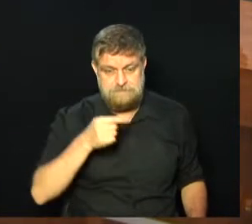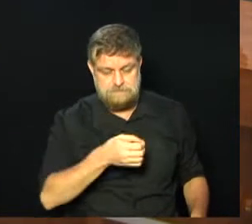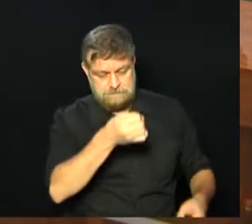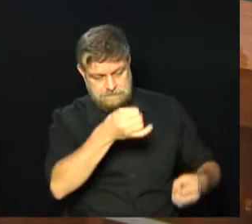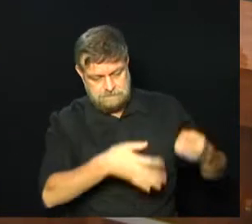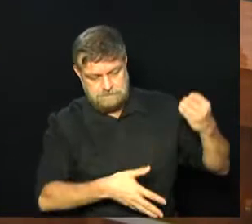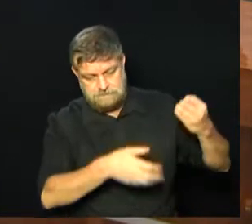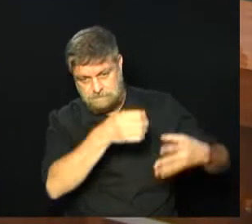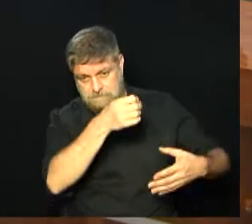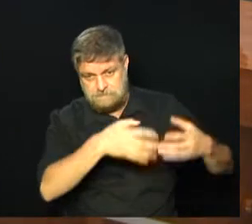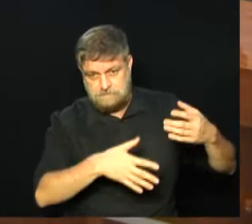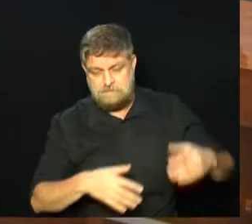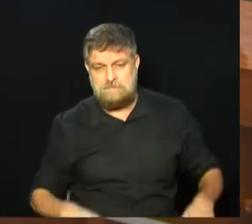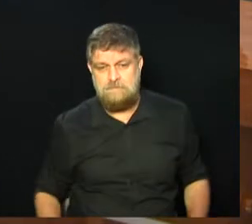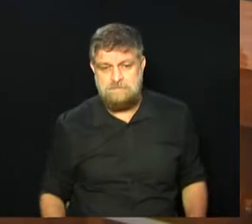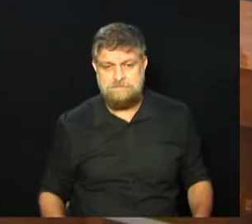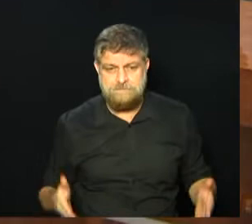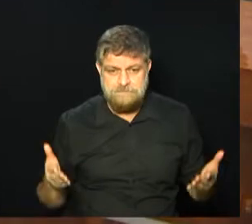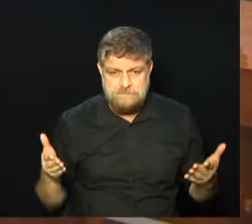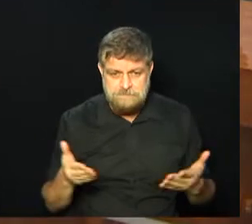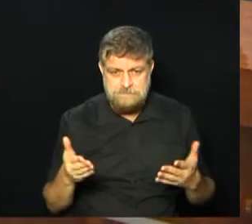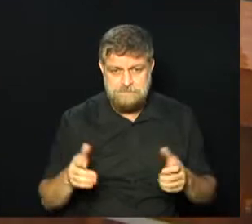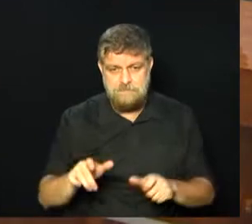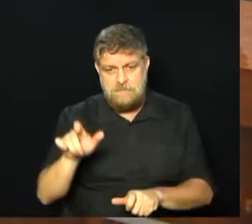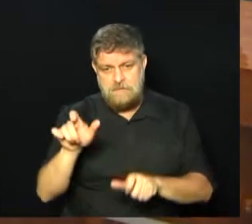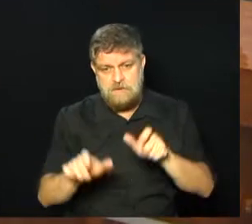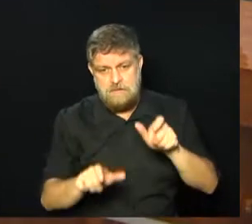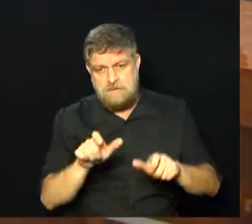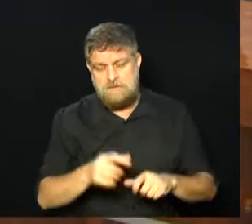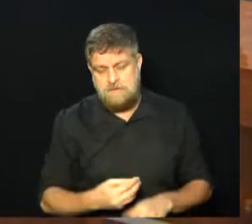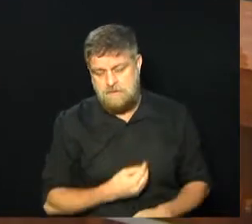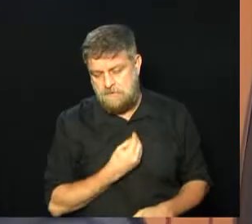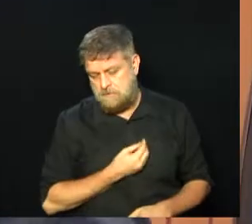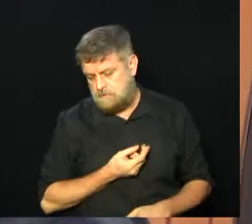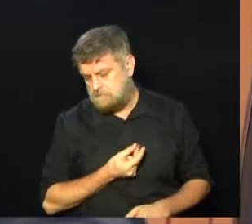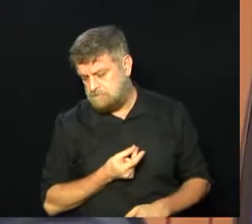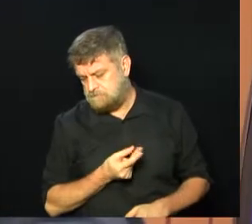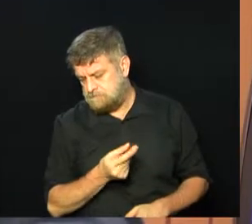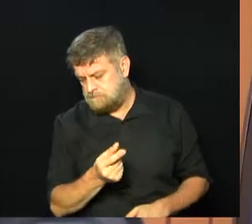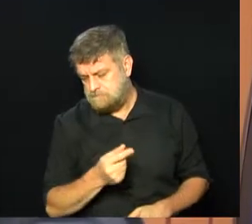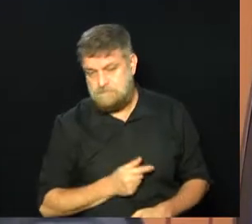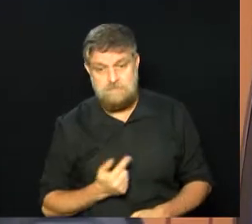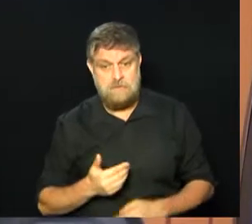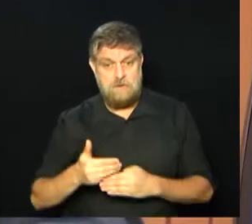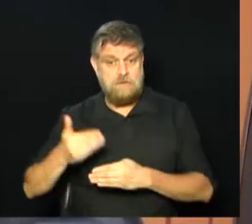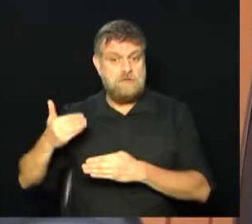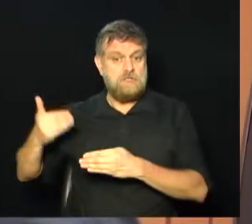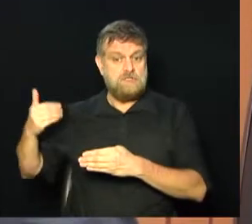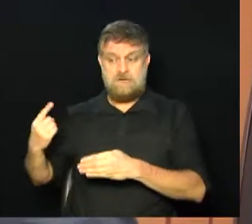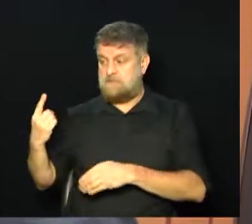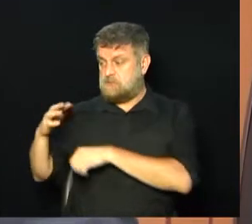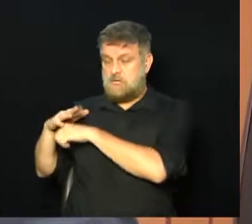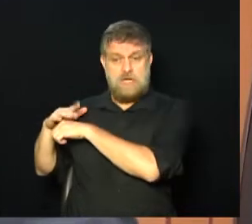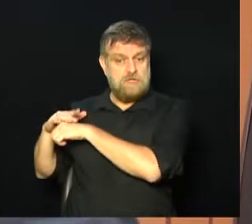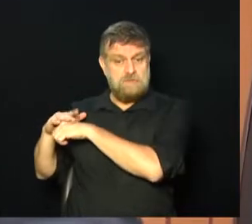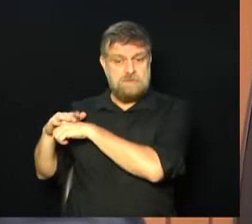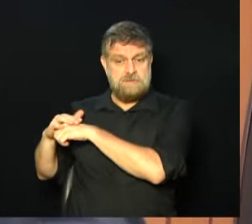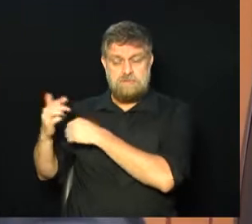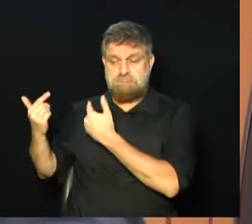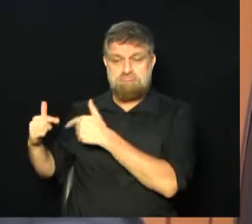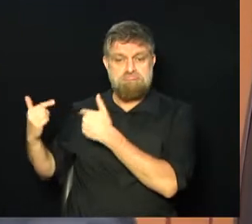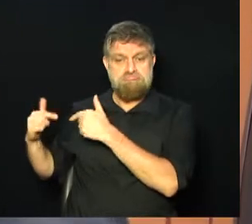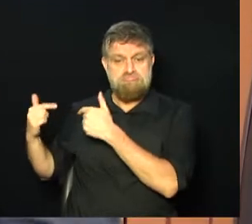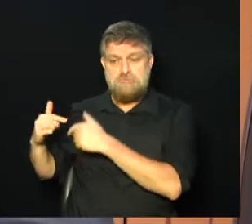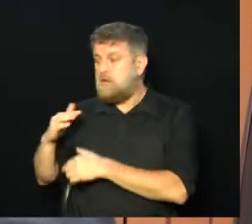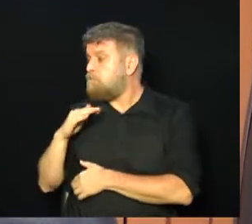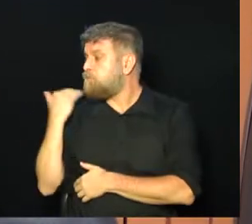sobre isso, né? Hoje as pessoas vivem mais, então algumas doenças que até então elas levavam à